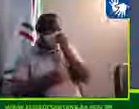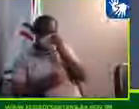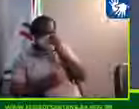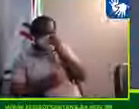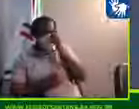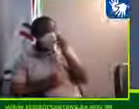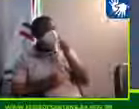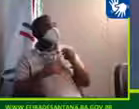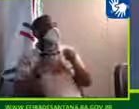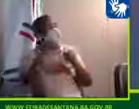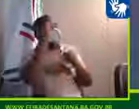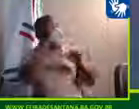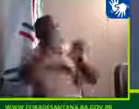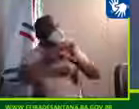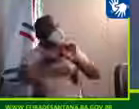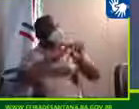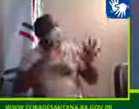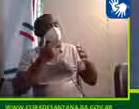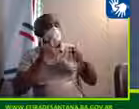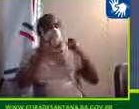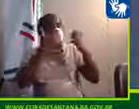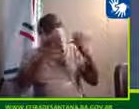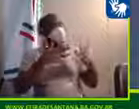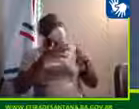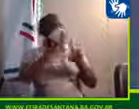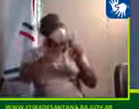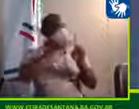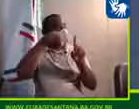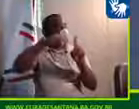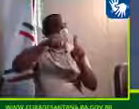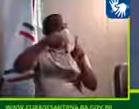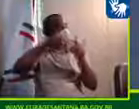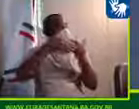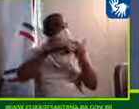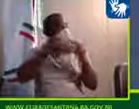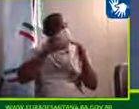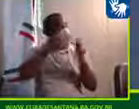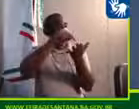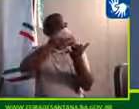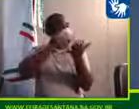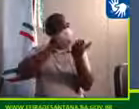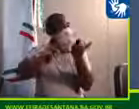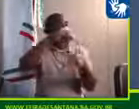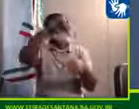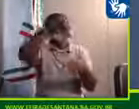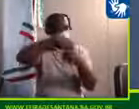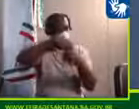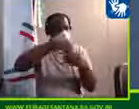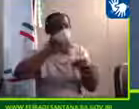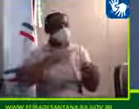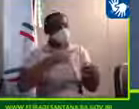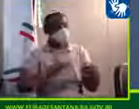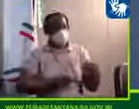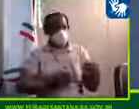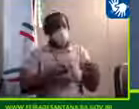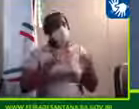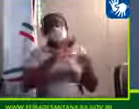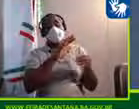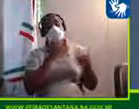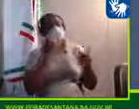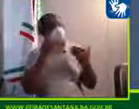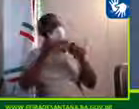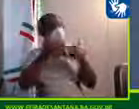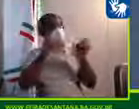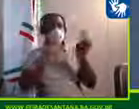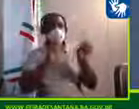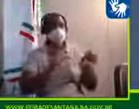Eu vou ser bem claro com você. Em novembro, provavelmente, ocorrerão eleições. Deve ser exatamente por isso. Agora, é